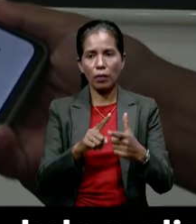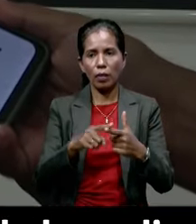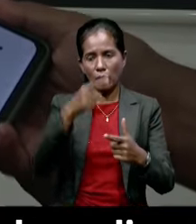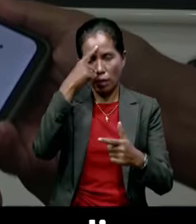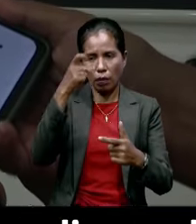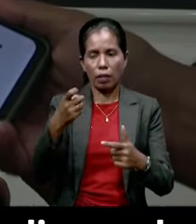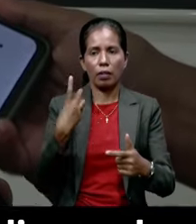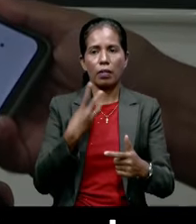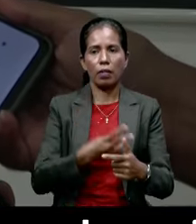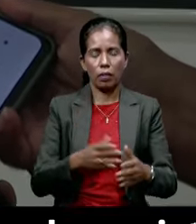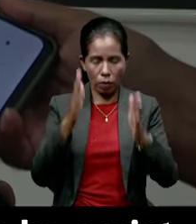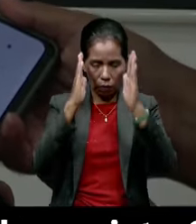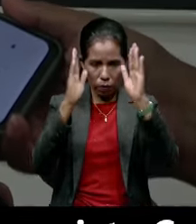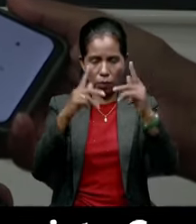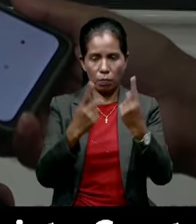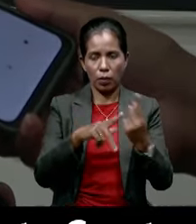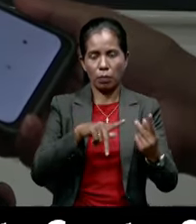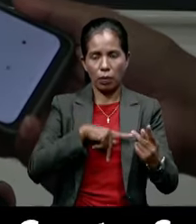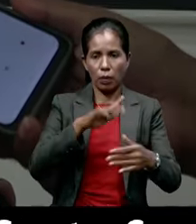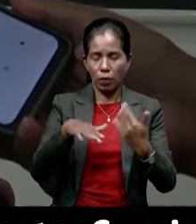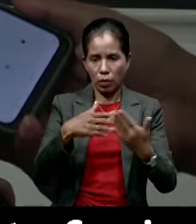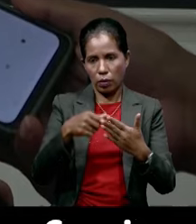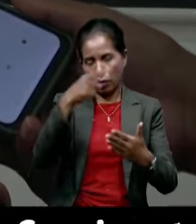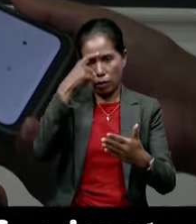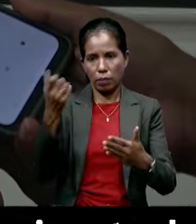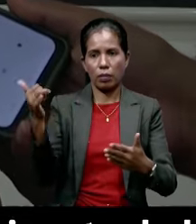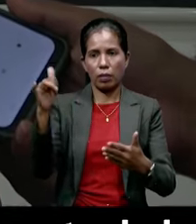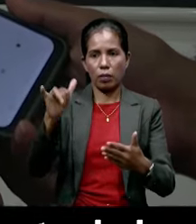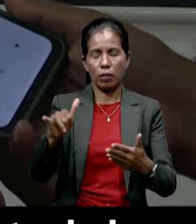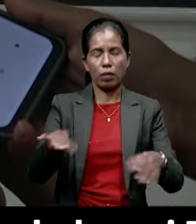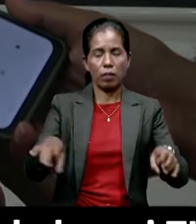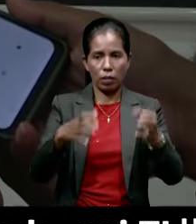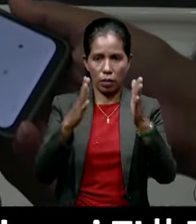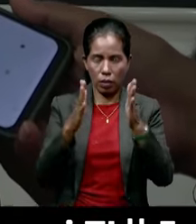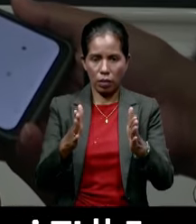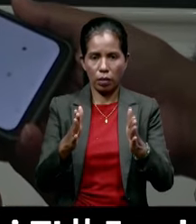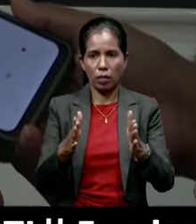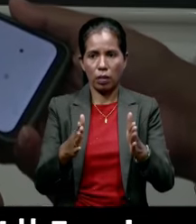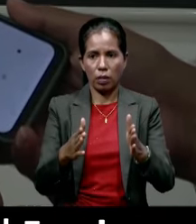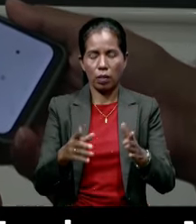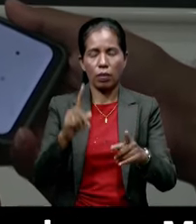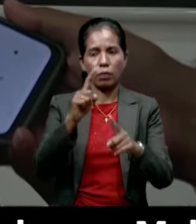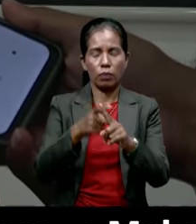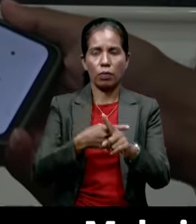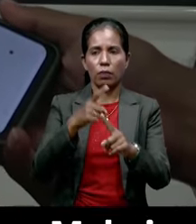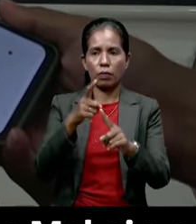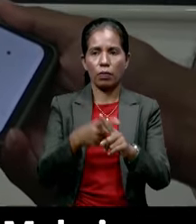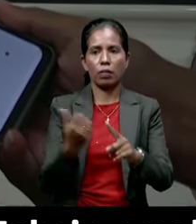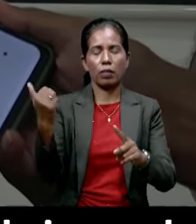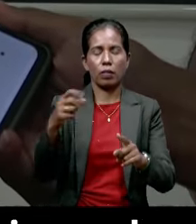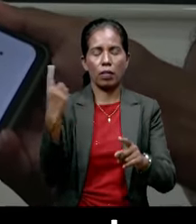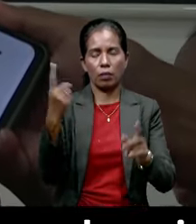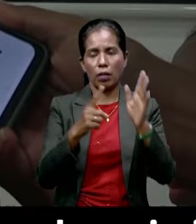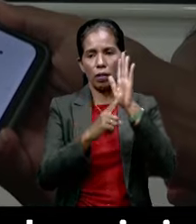maka kita fokus pada sektor pribadi sira, razaun tambah sira ne rekursu manus, fulan-fulan sira sempre